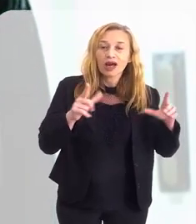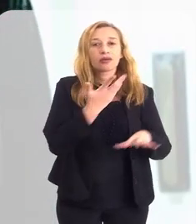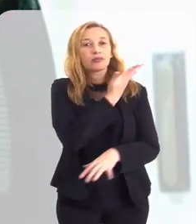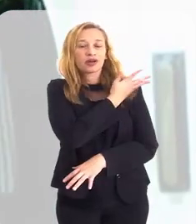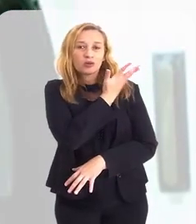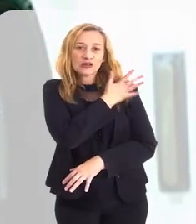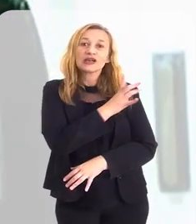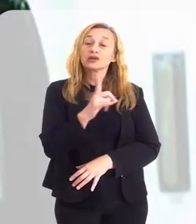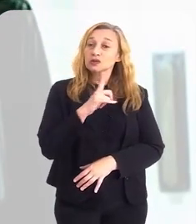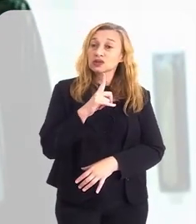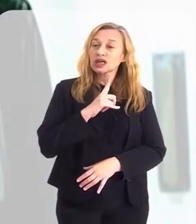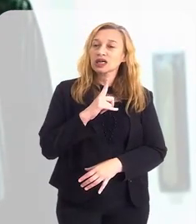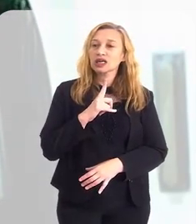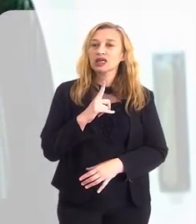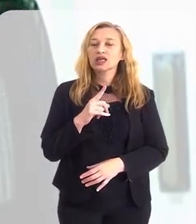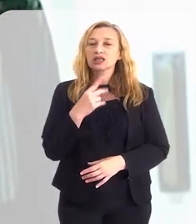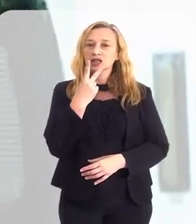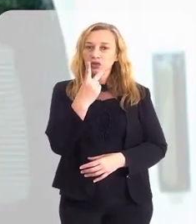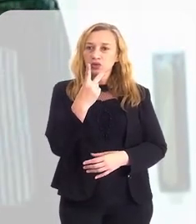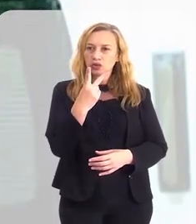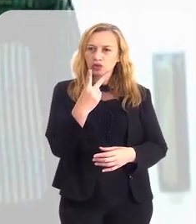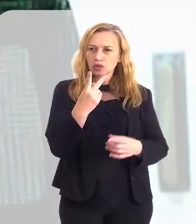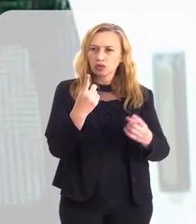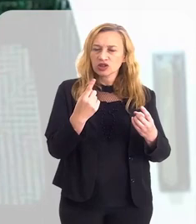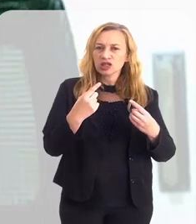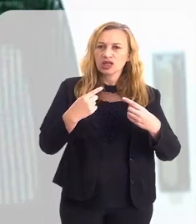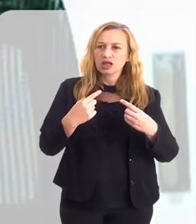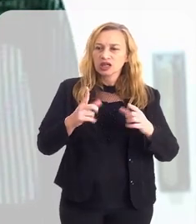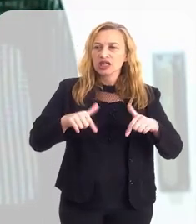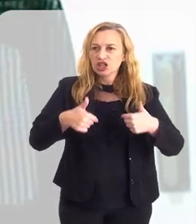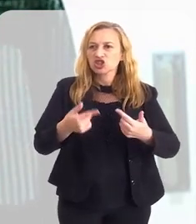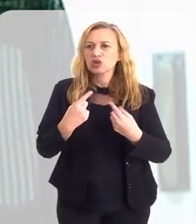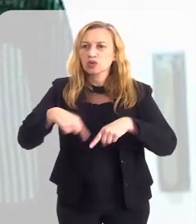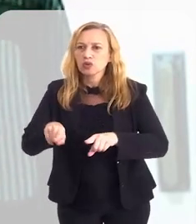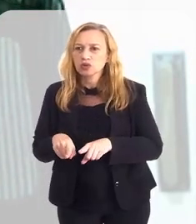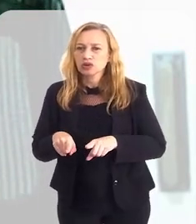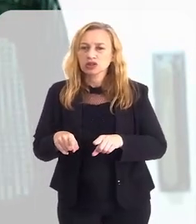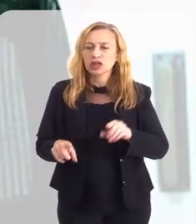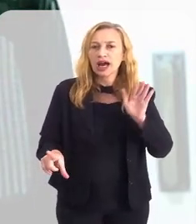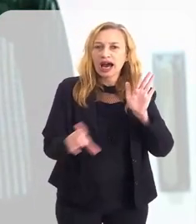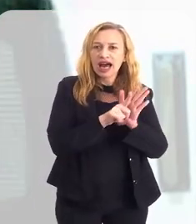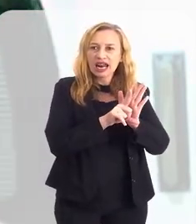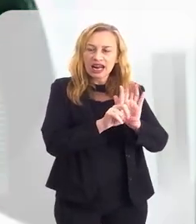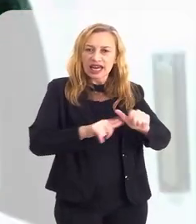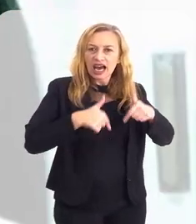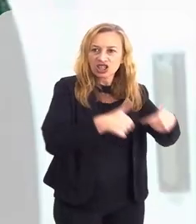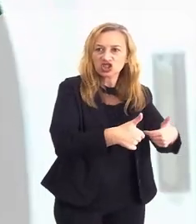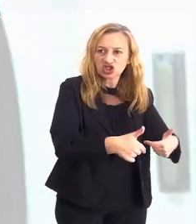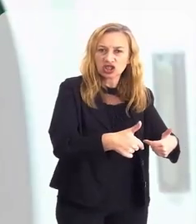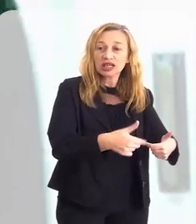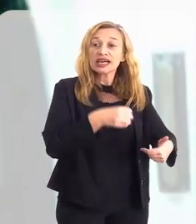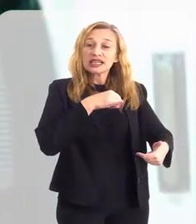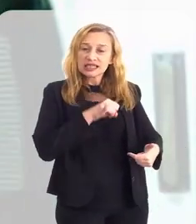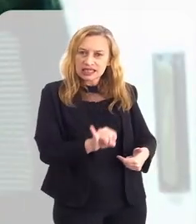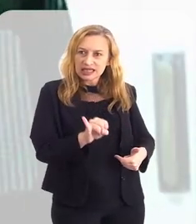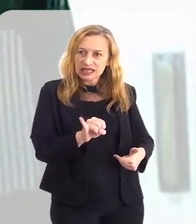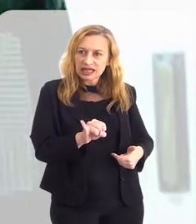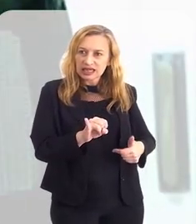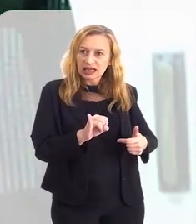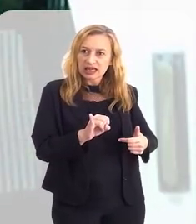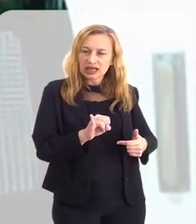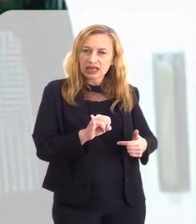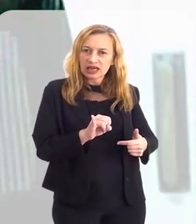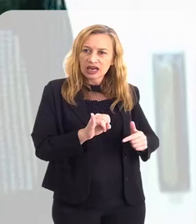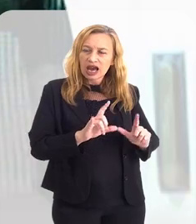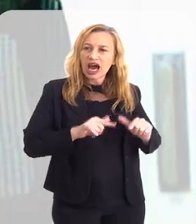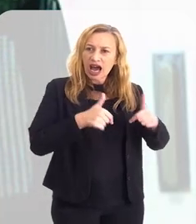O preconceito, ele existe, e existem duas formas de combatê-lo, no meu entendimento. Primeiro é aplicando a lei. Se, né, se comete, né,